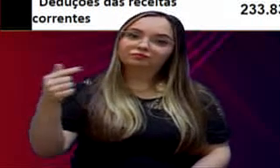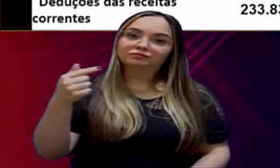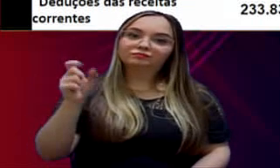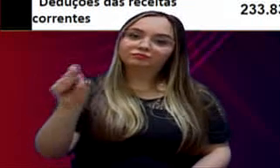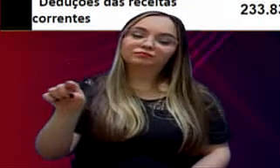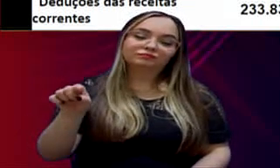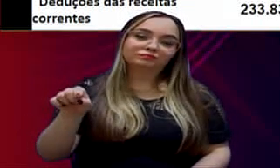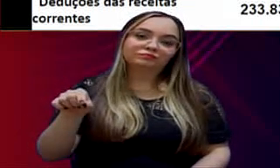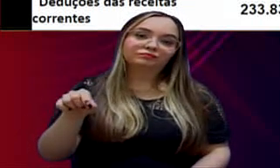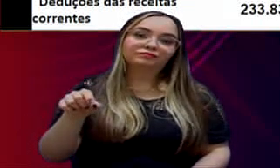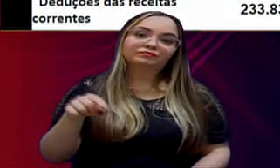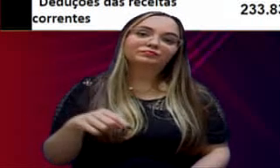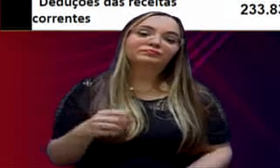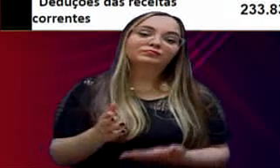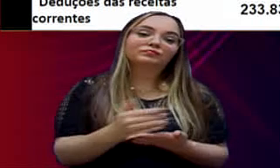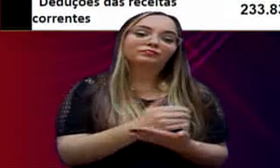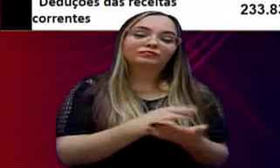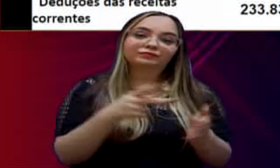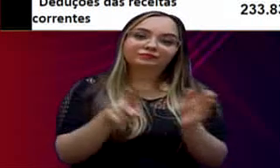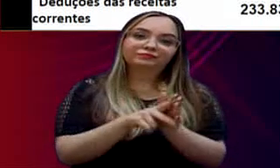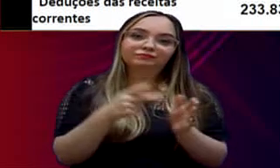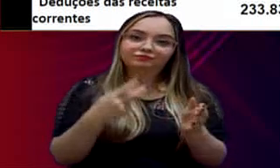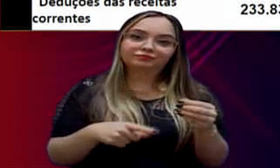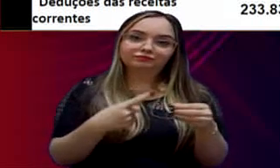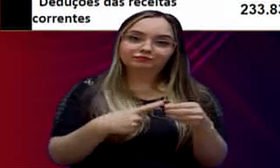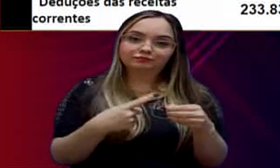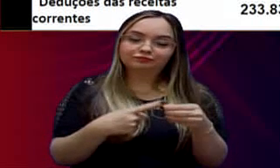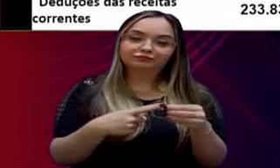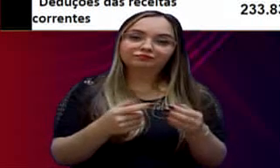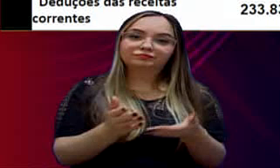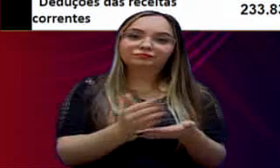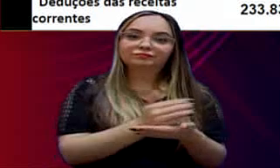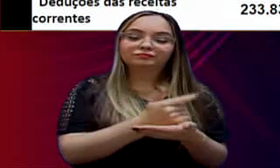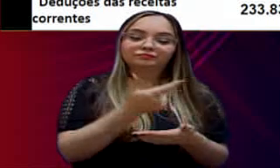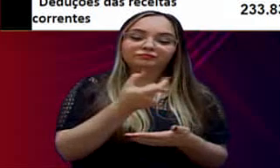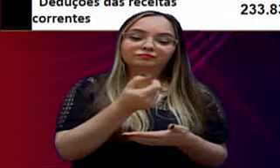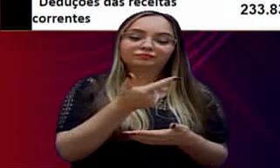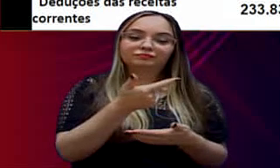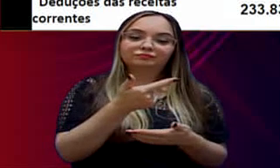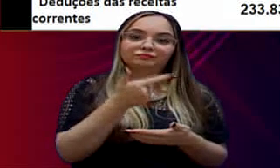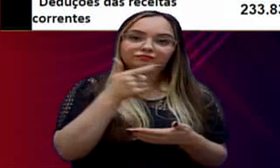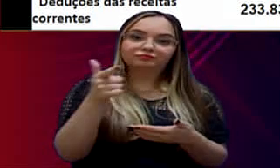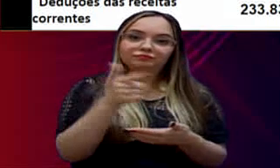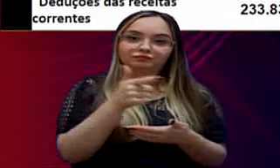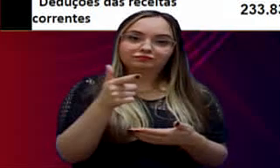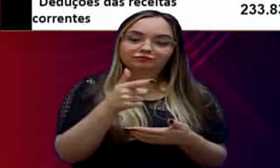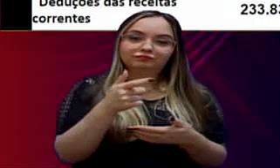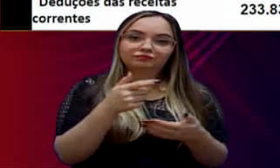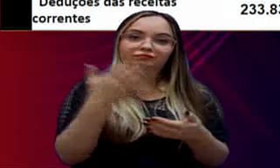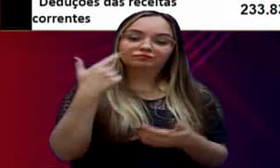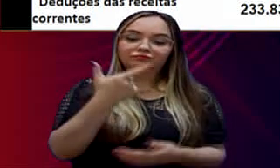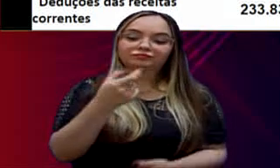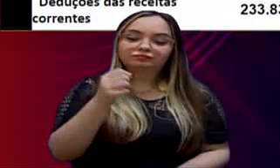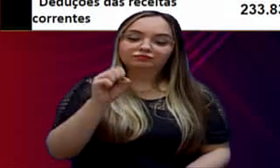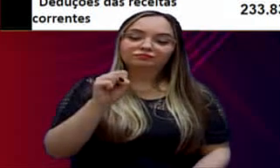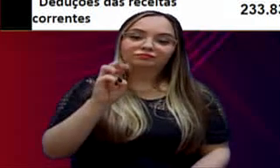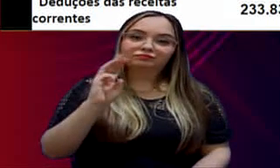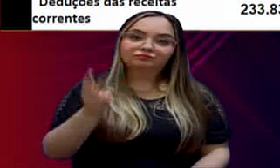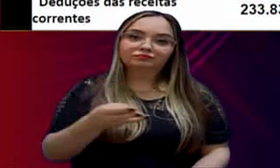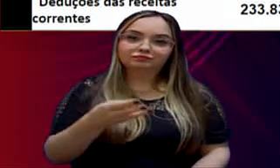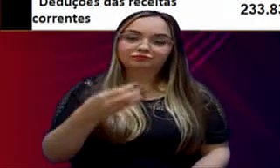receita patrimonial arrecadado em 2022 208 milhões